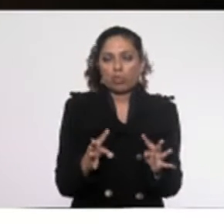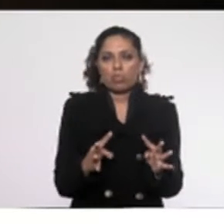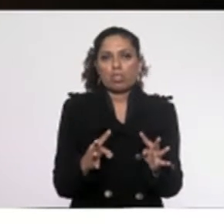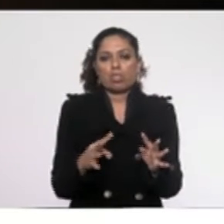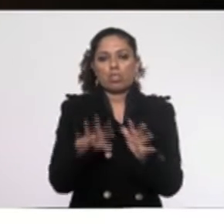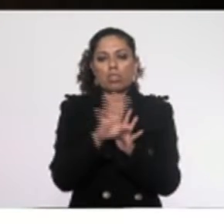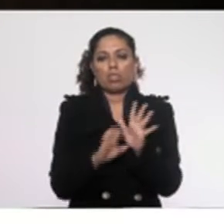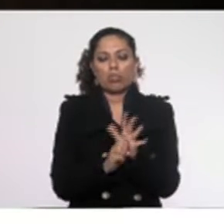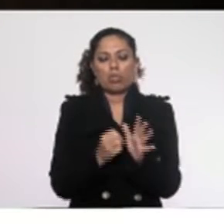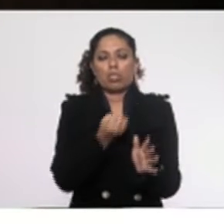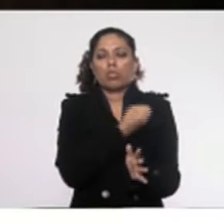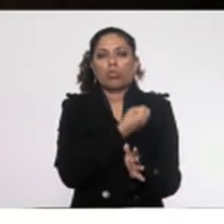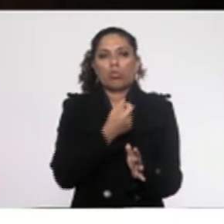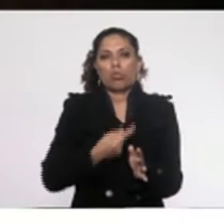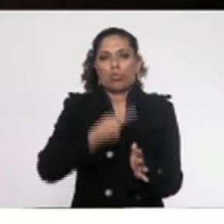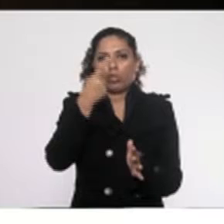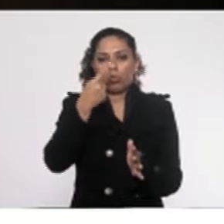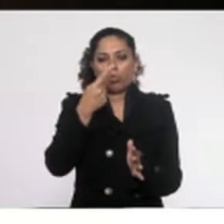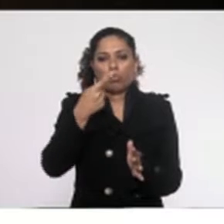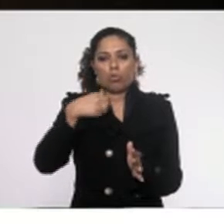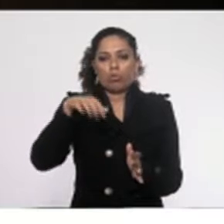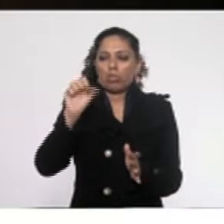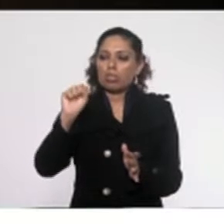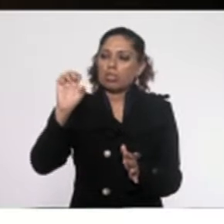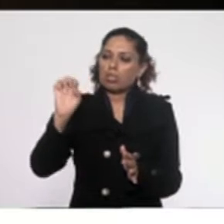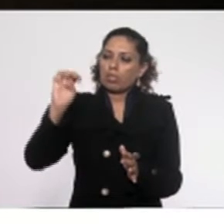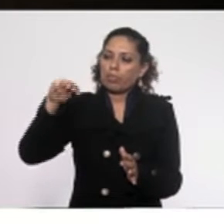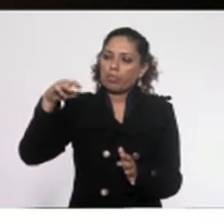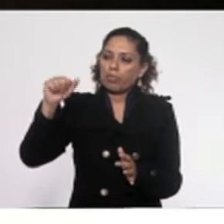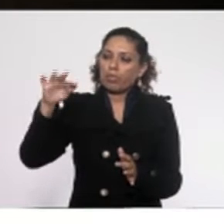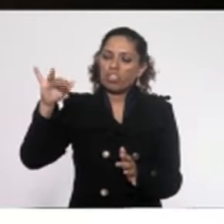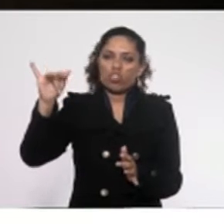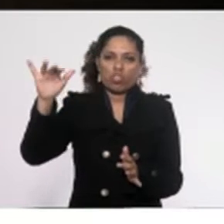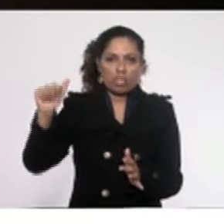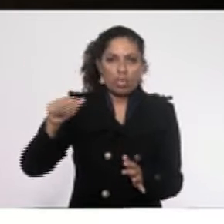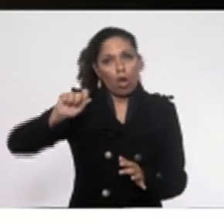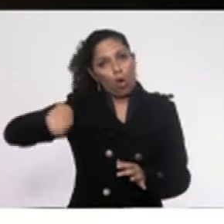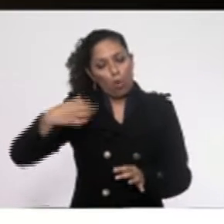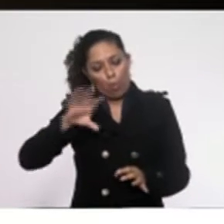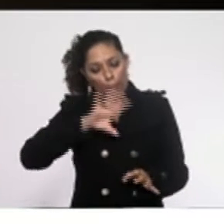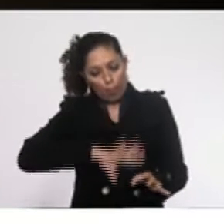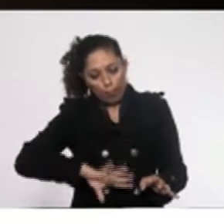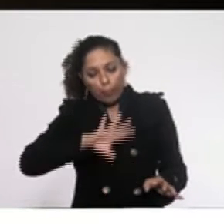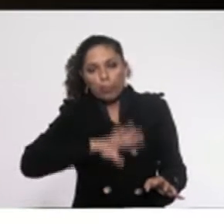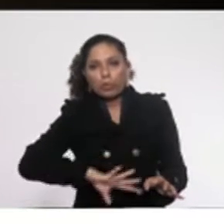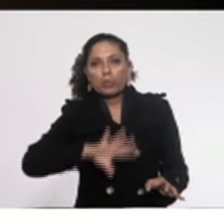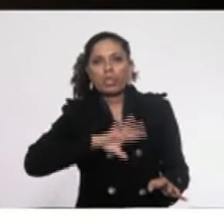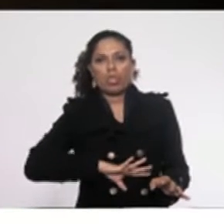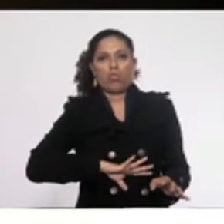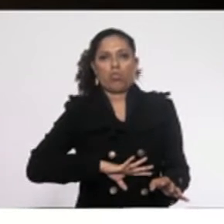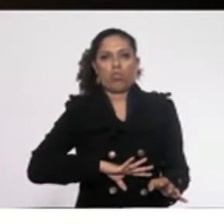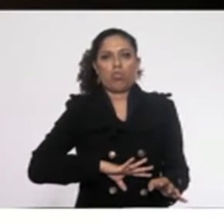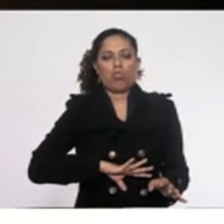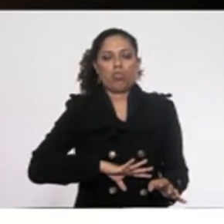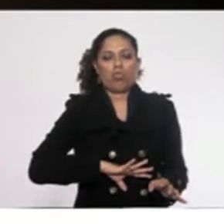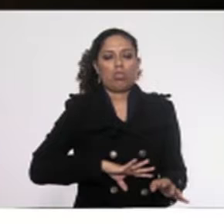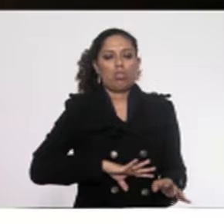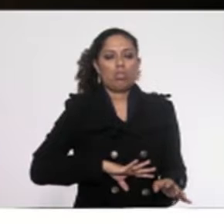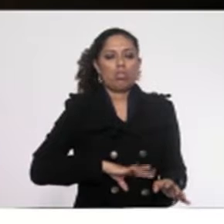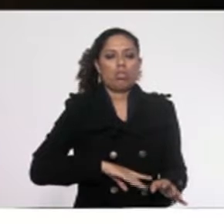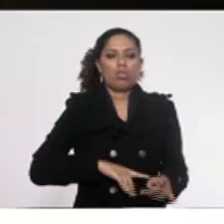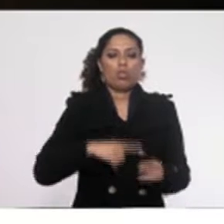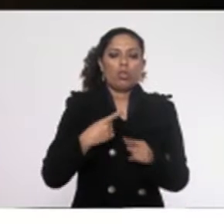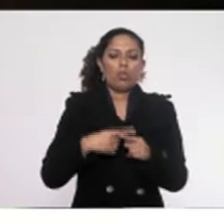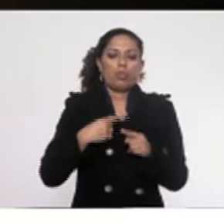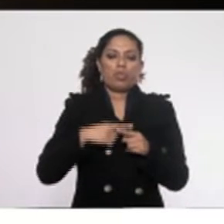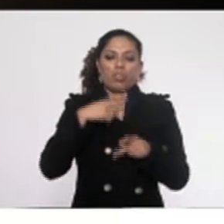na emenda número 1 a uma questão semântica que justamente considero que seja o cerne da questão, que justamente